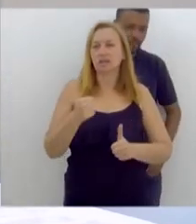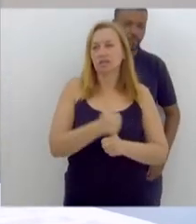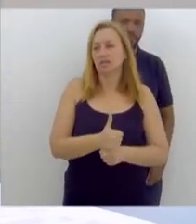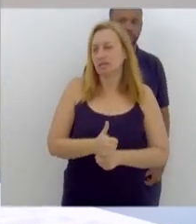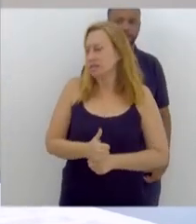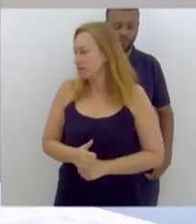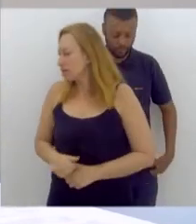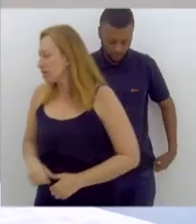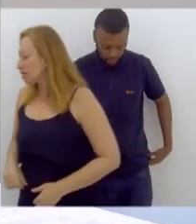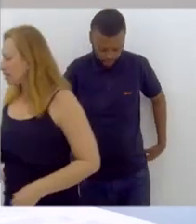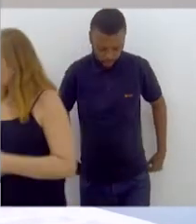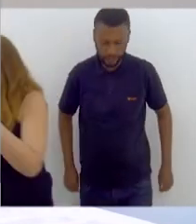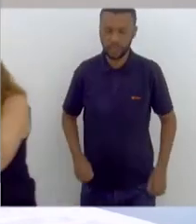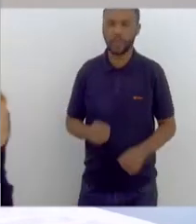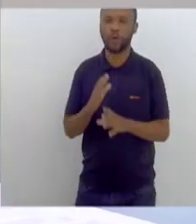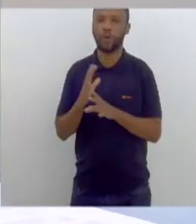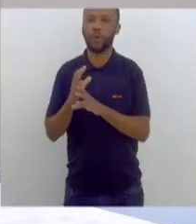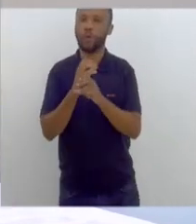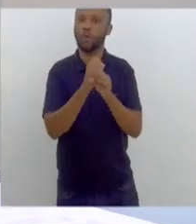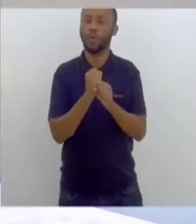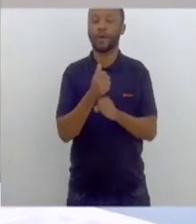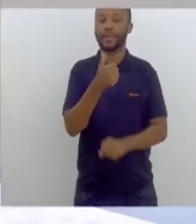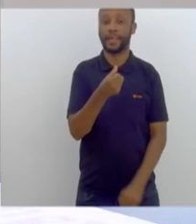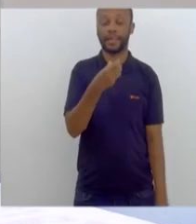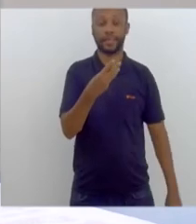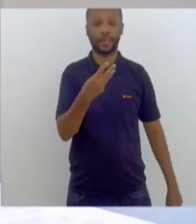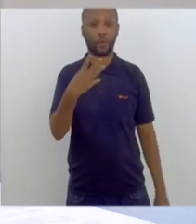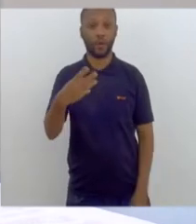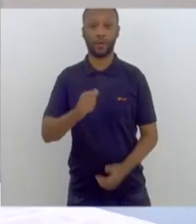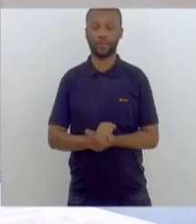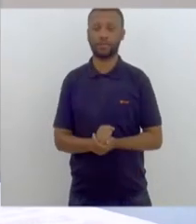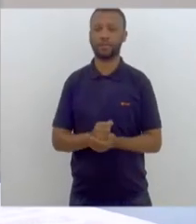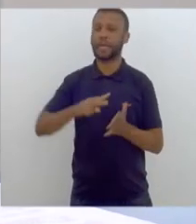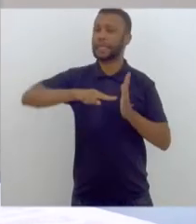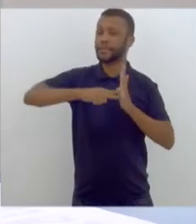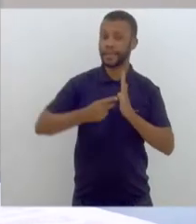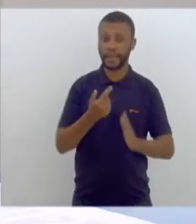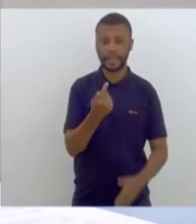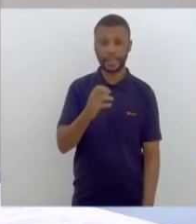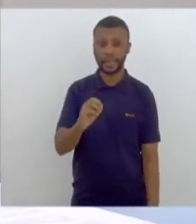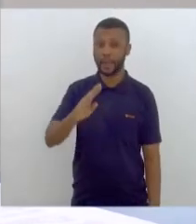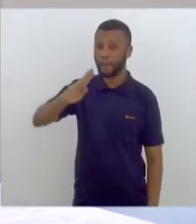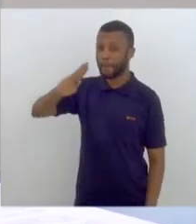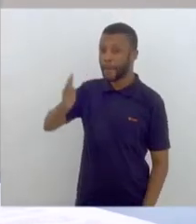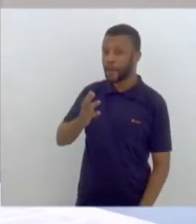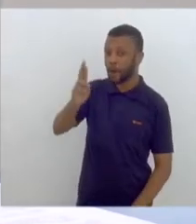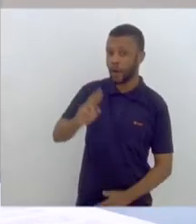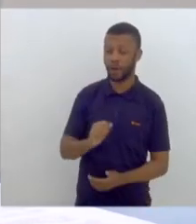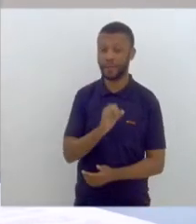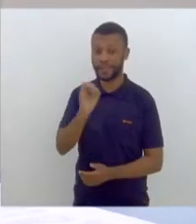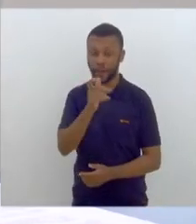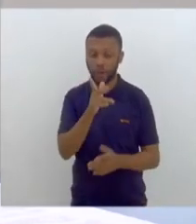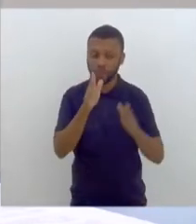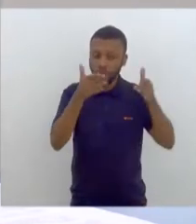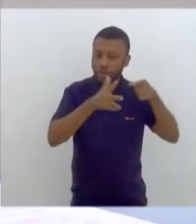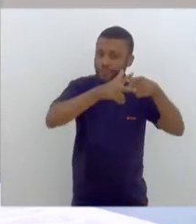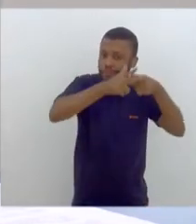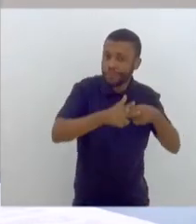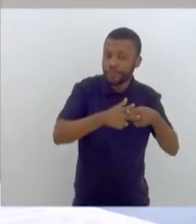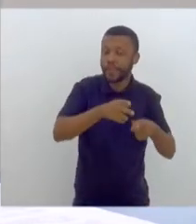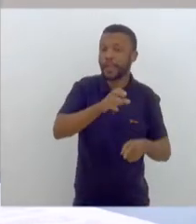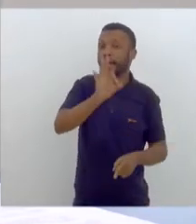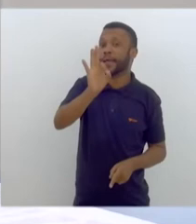134 70 bilhões acima se eu corrijo pela SELIC é